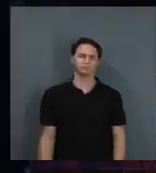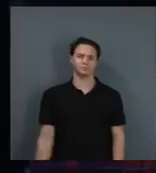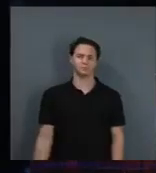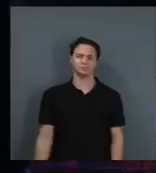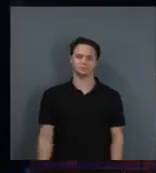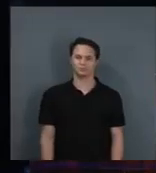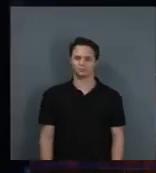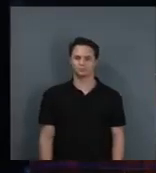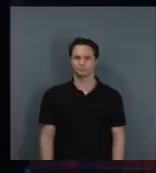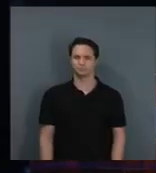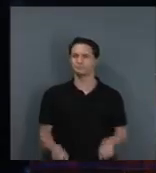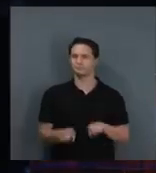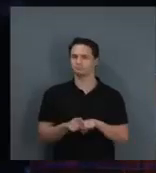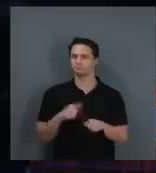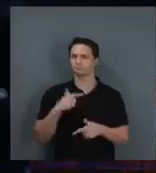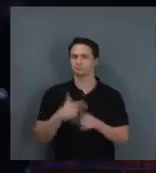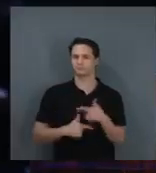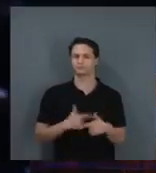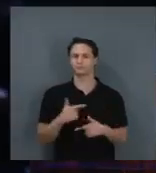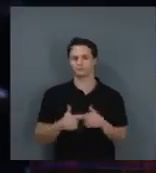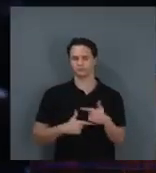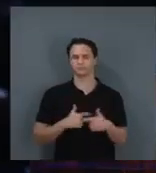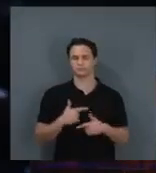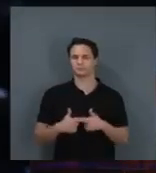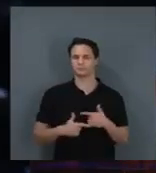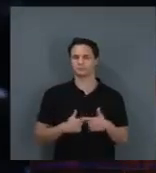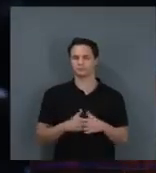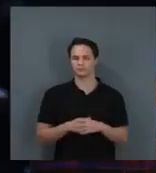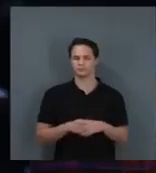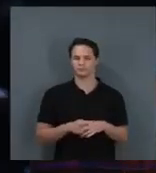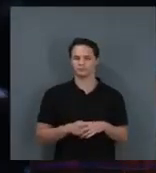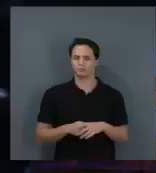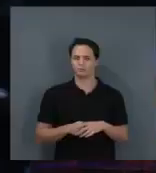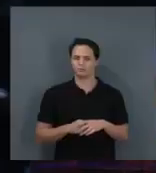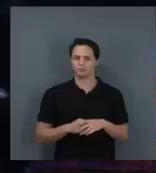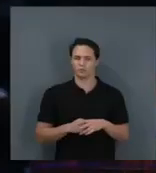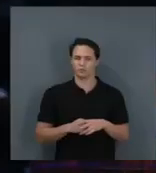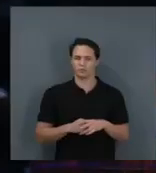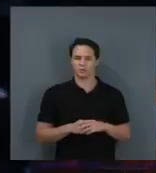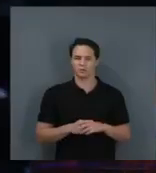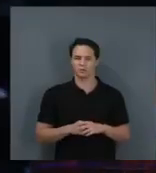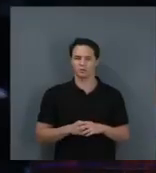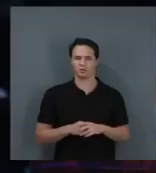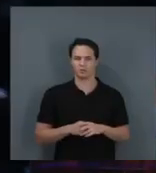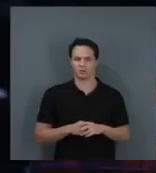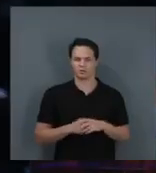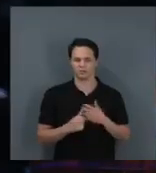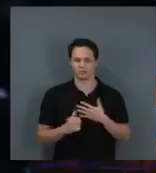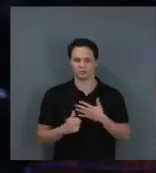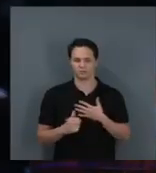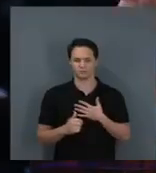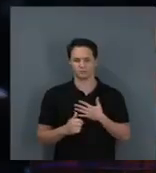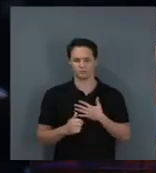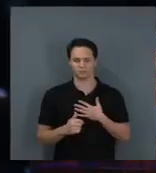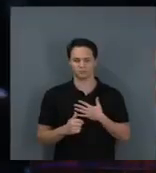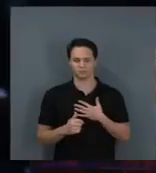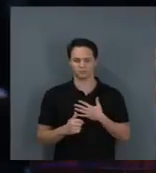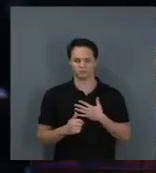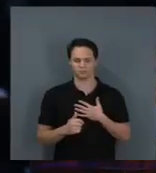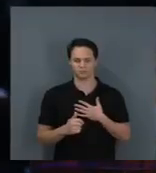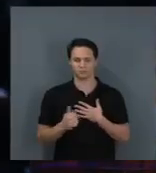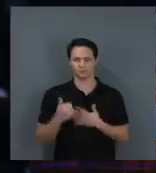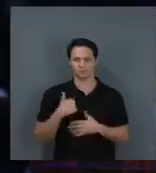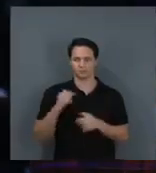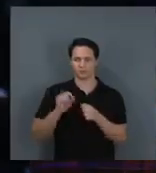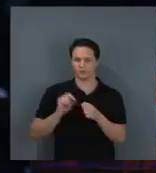tu trabalha aquela bolinha que seria de barro, e eu vou fazer os meus vasos e outros modelos que